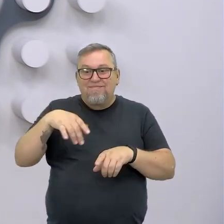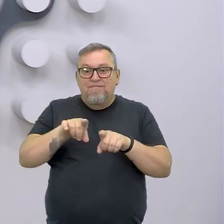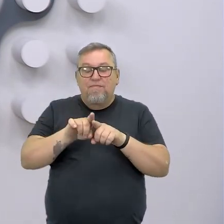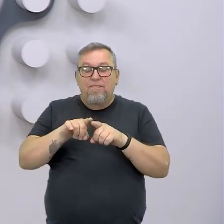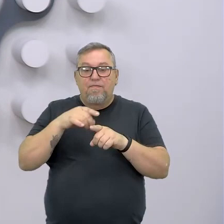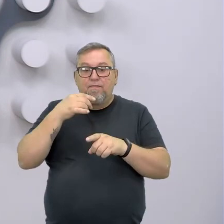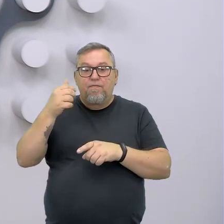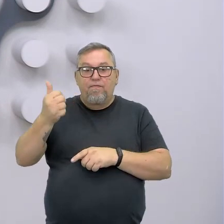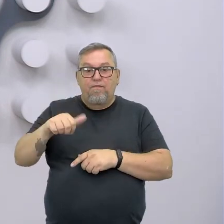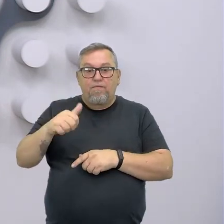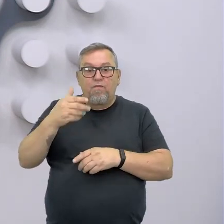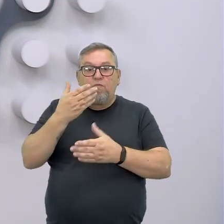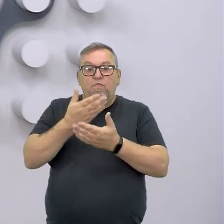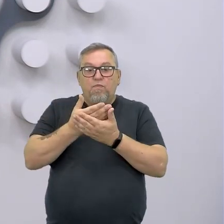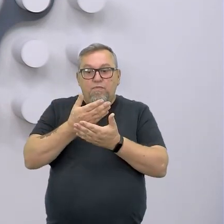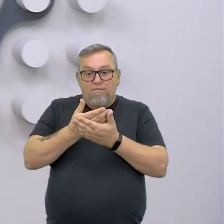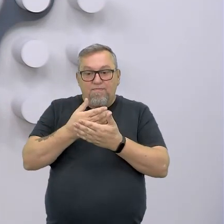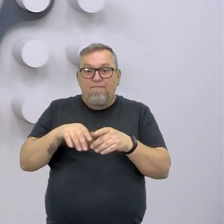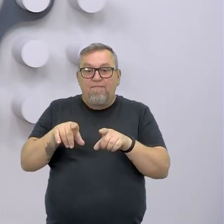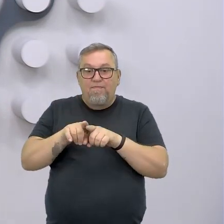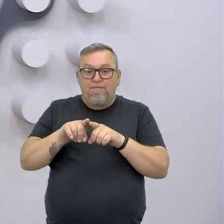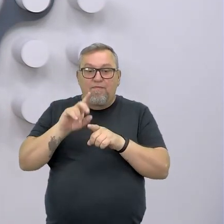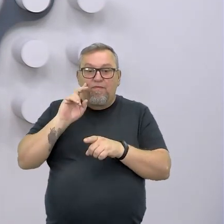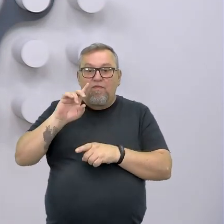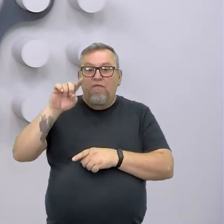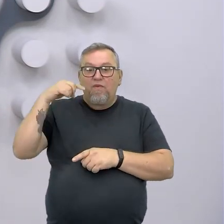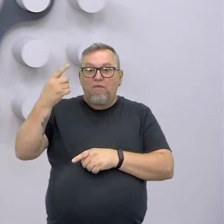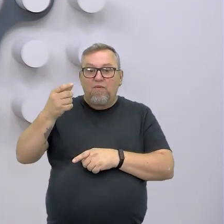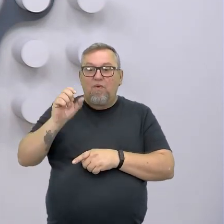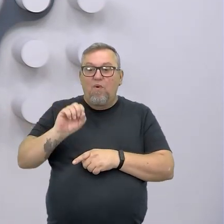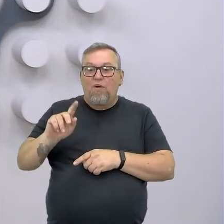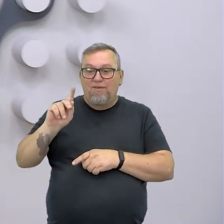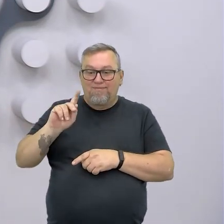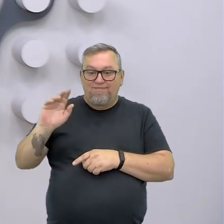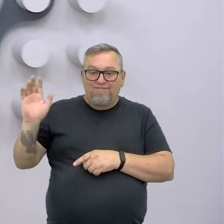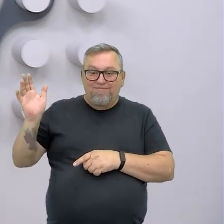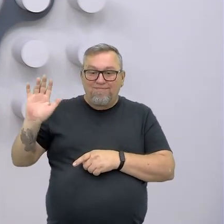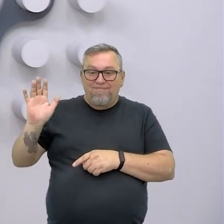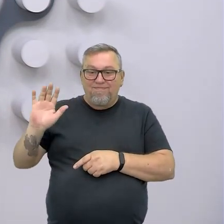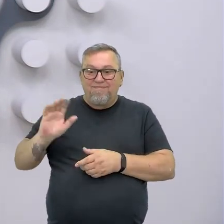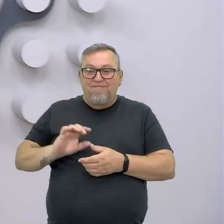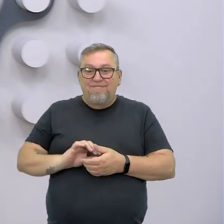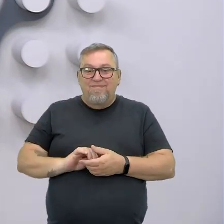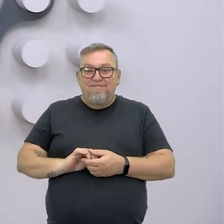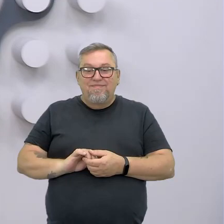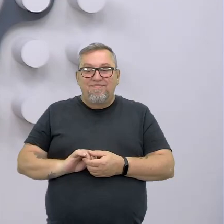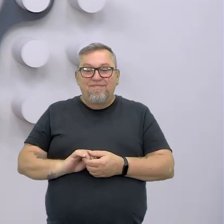sua avaliação da aula e a gente se vê na próxima, tá bom? Um abraço e valeu!